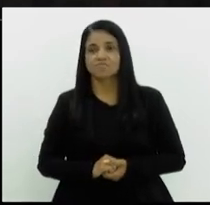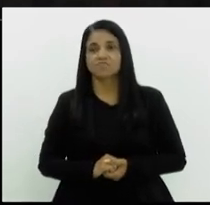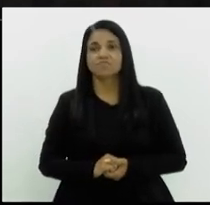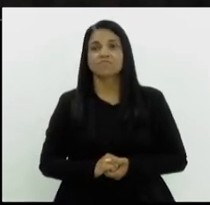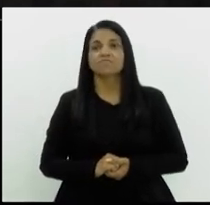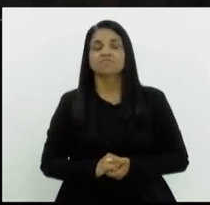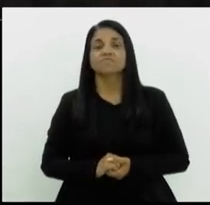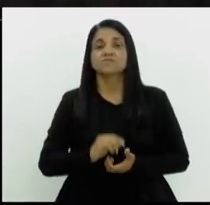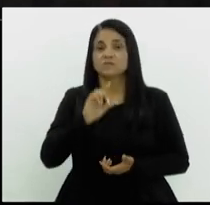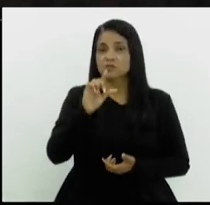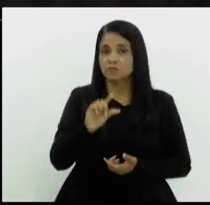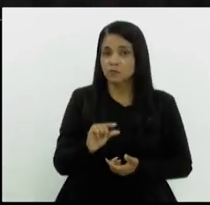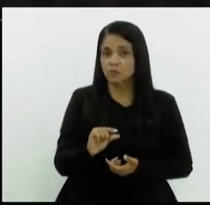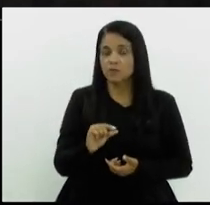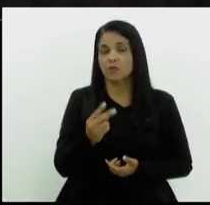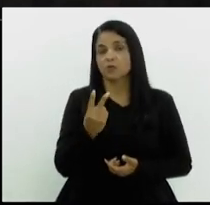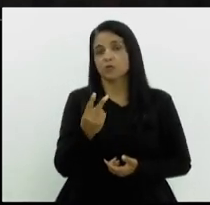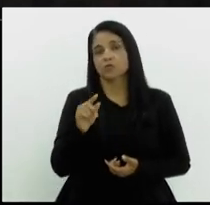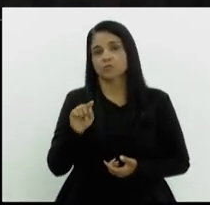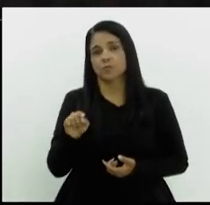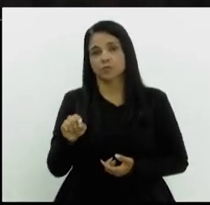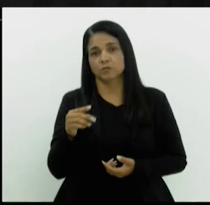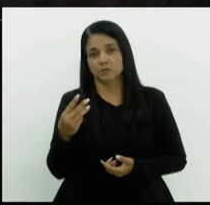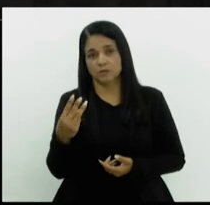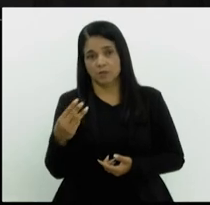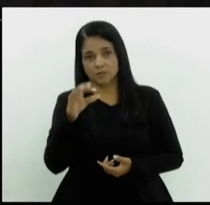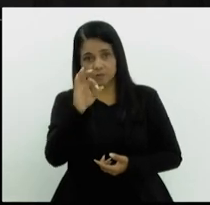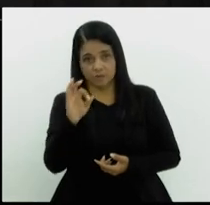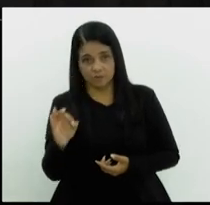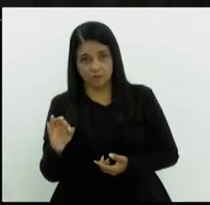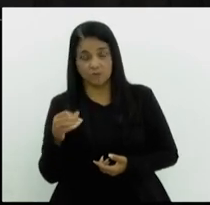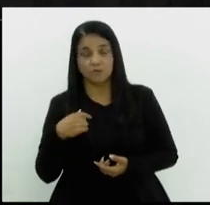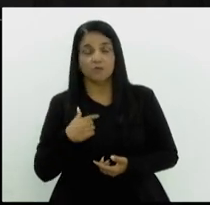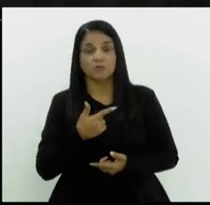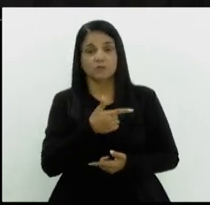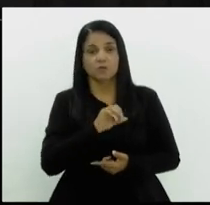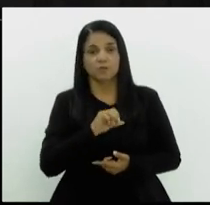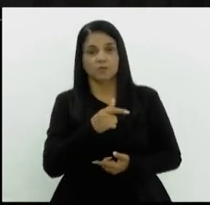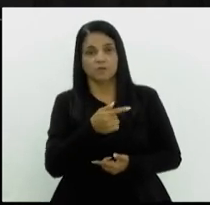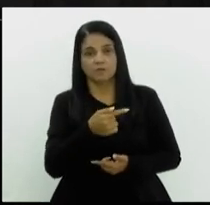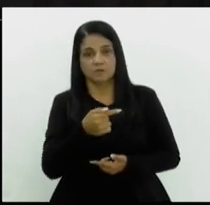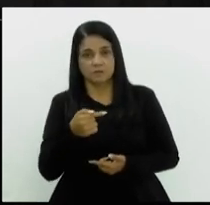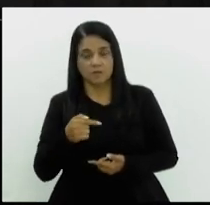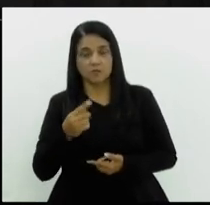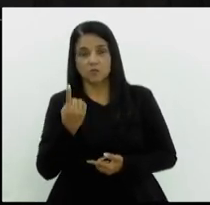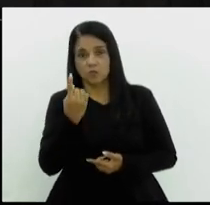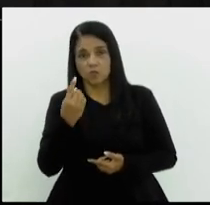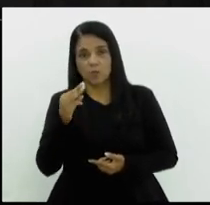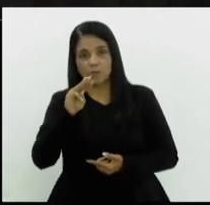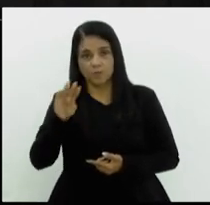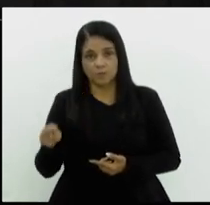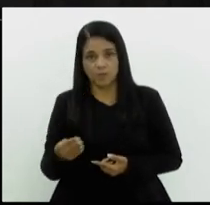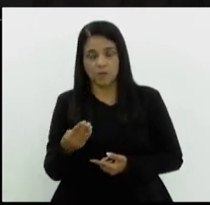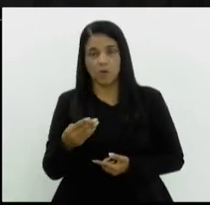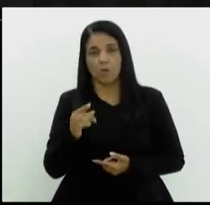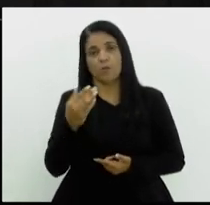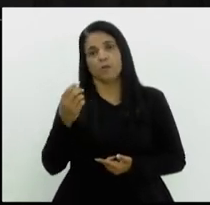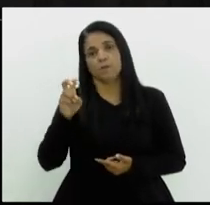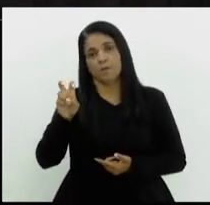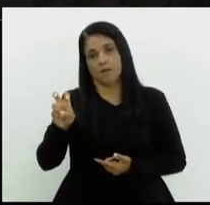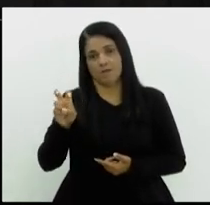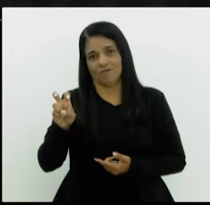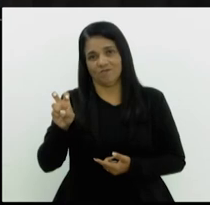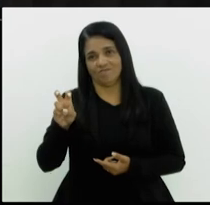déficit cairia para 2,3. E para 27, para 1 bilhão e meio.